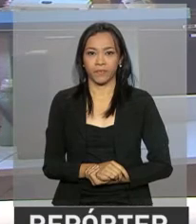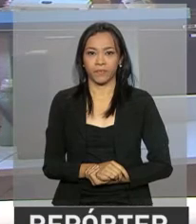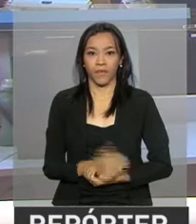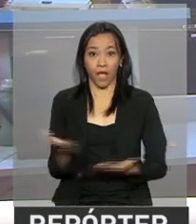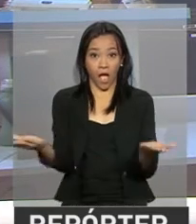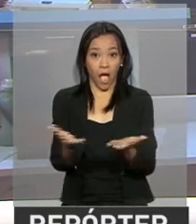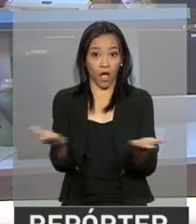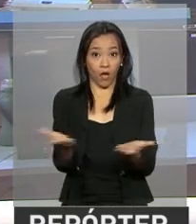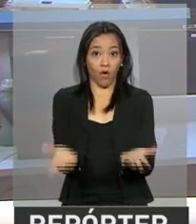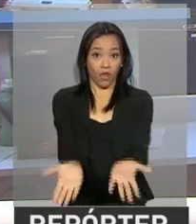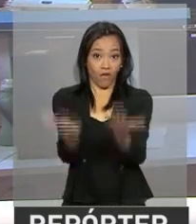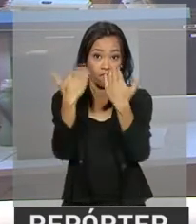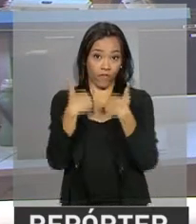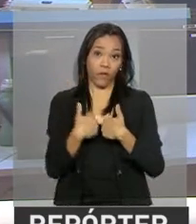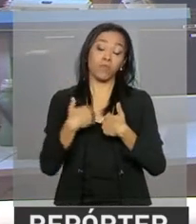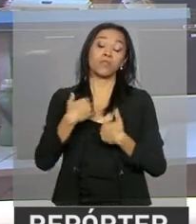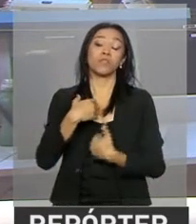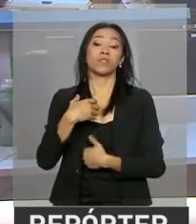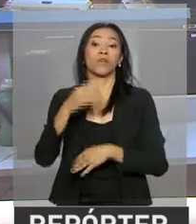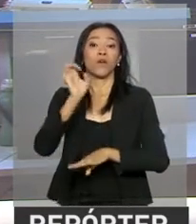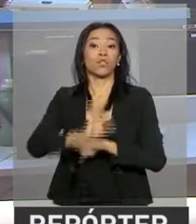Nós vamos agora ao vivo ao Rio de Janeiro.